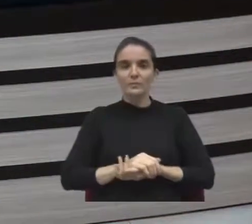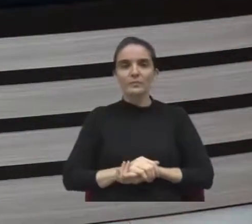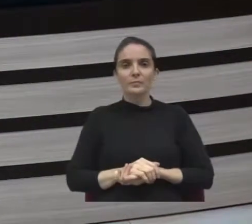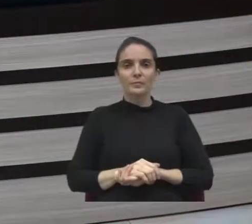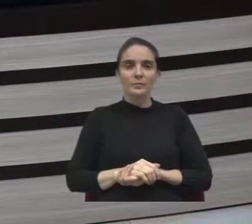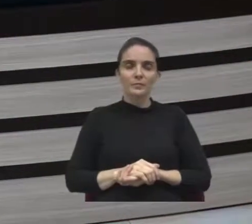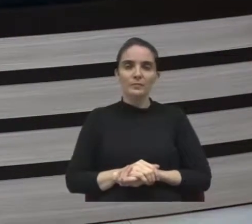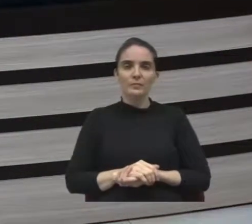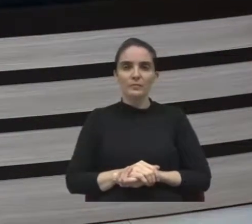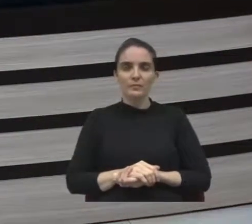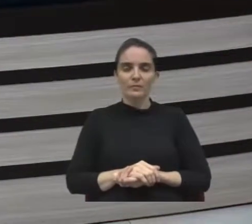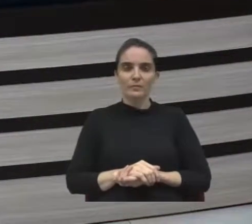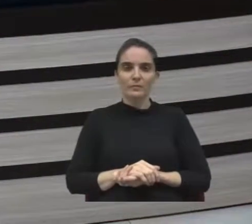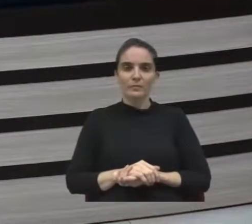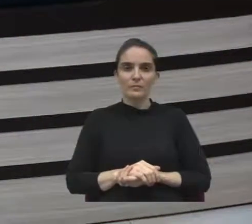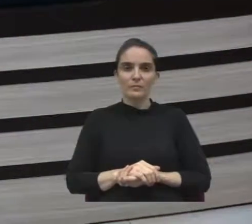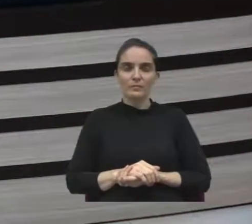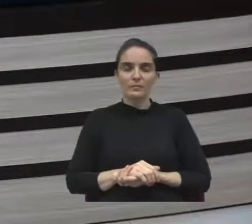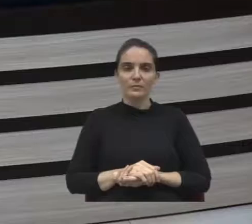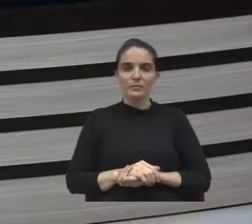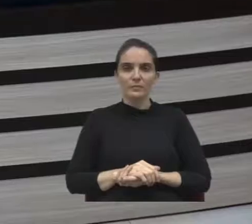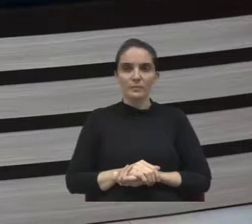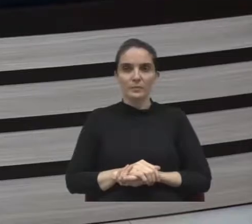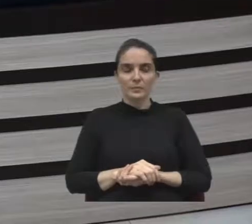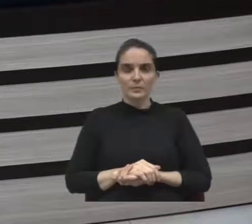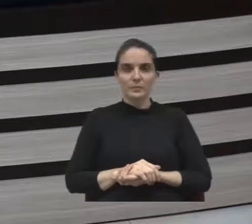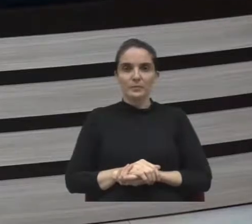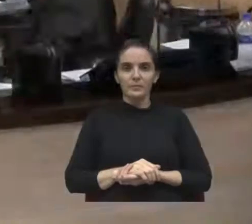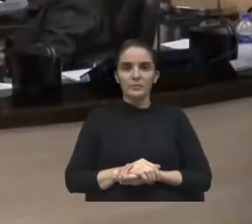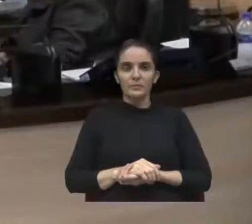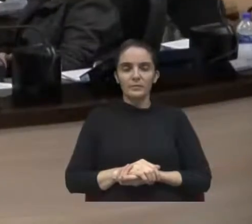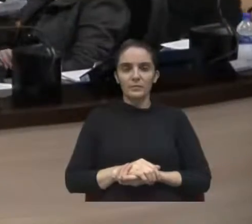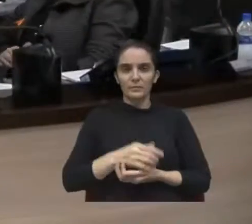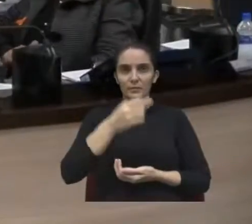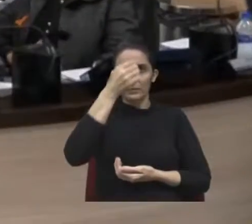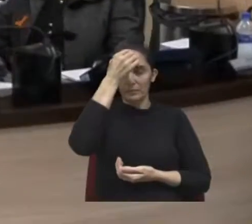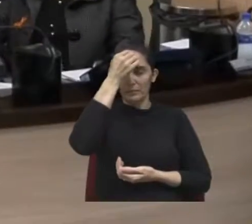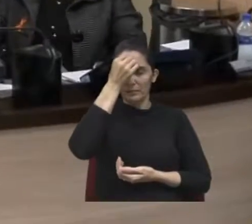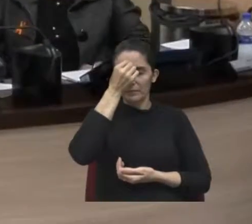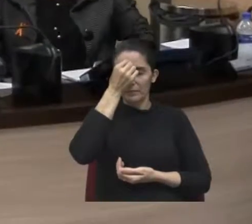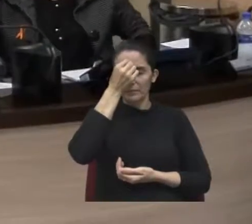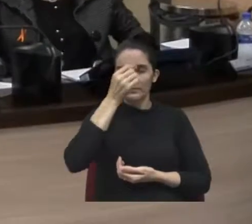gostaria, rapidamente. Para discutir o projeto, o vereador Dr. Rafael Camargo.